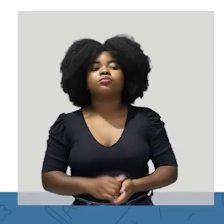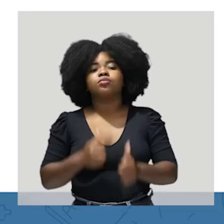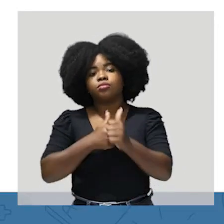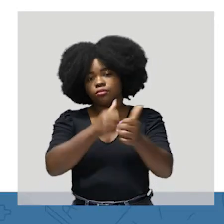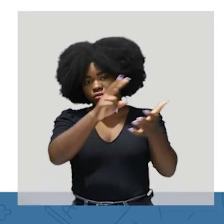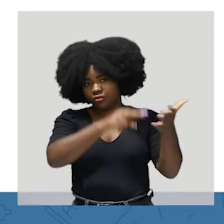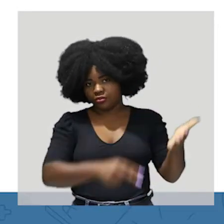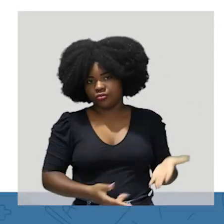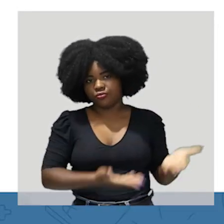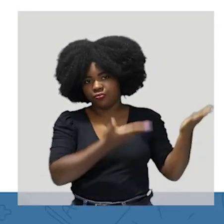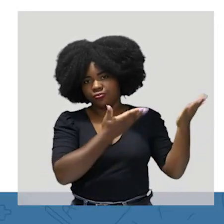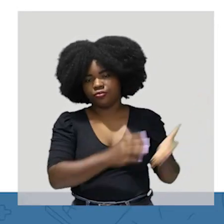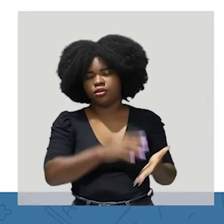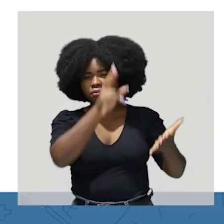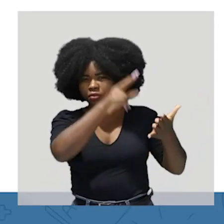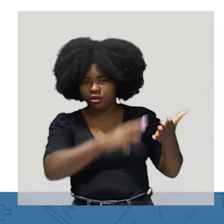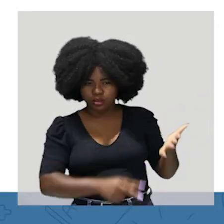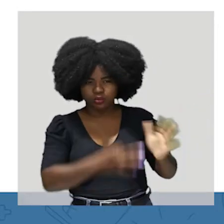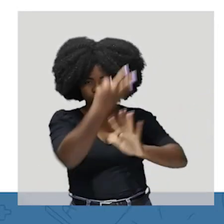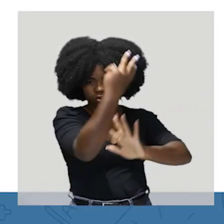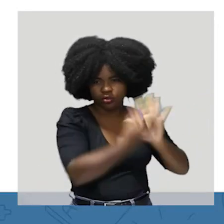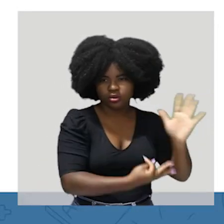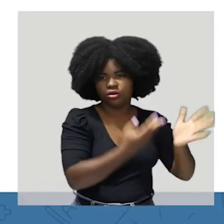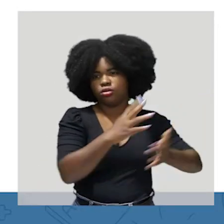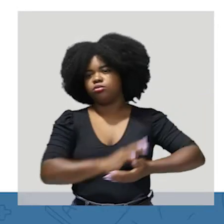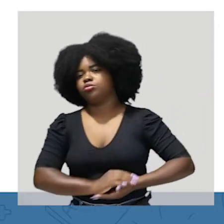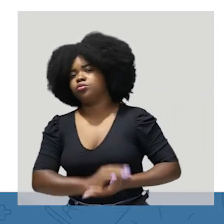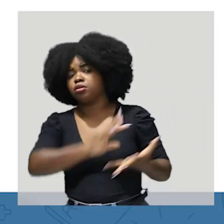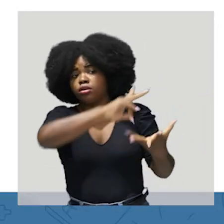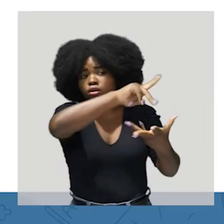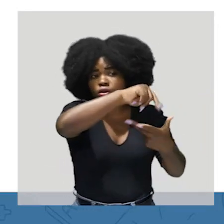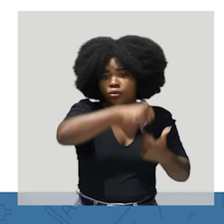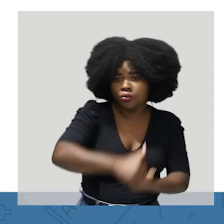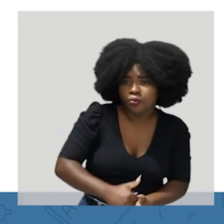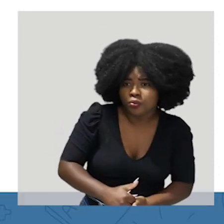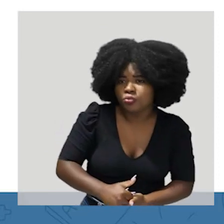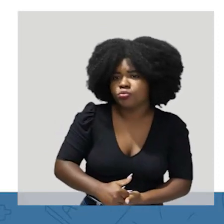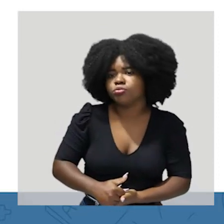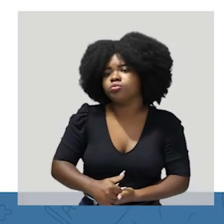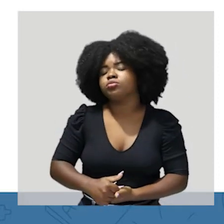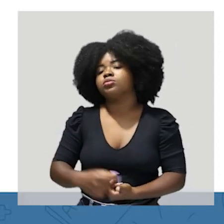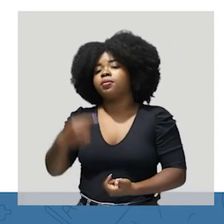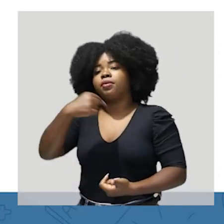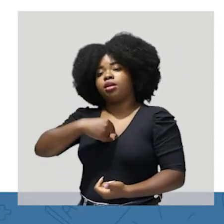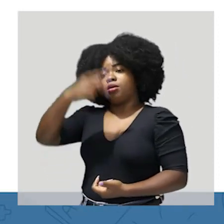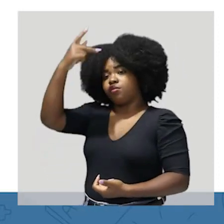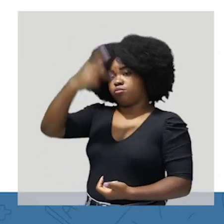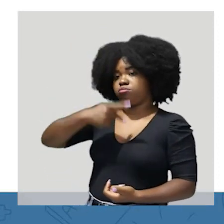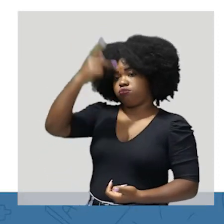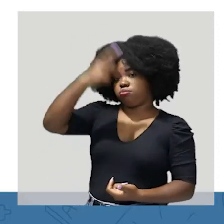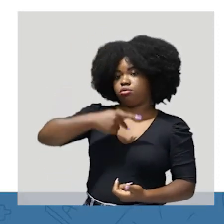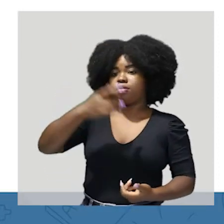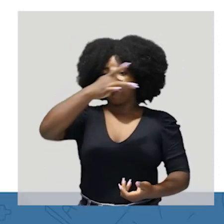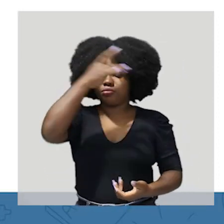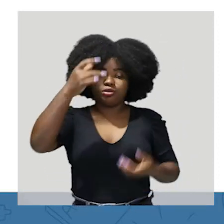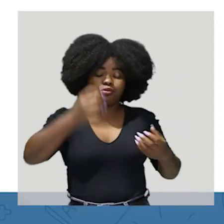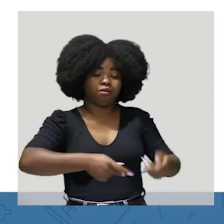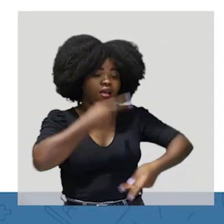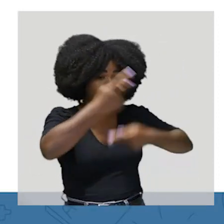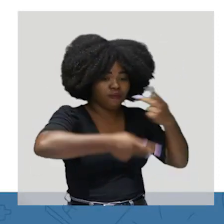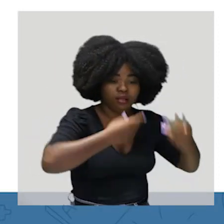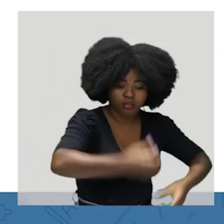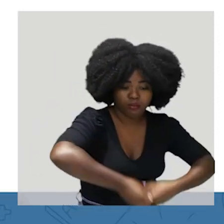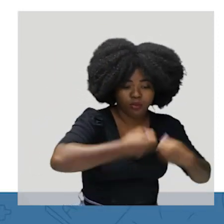depreende-se pela leitura do fragmento que o mundo para o eu poético né o eu lírico aquela pessoa que está falando